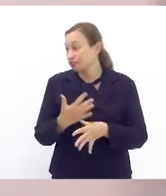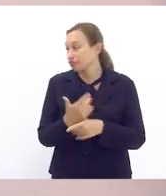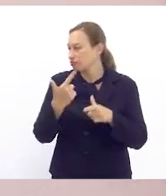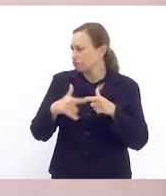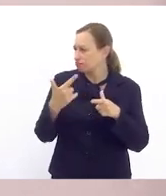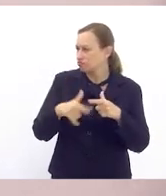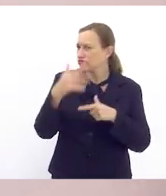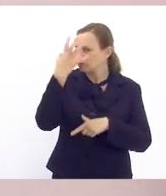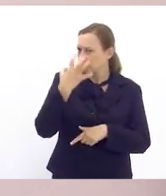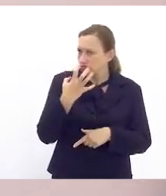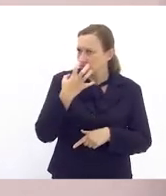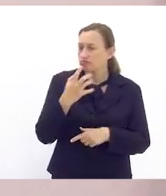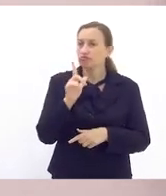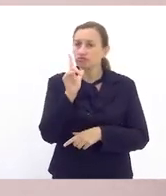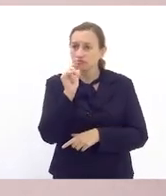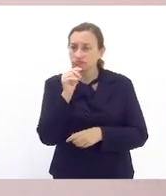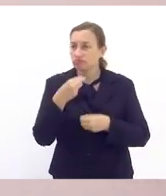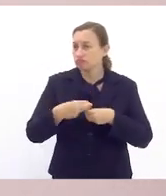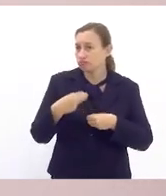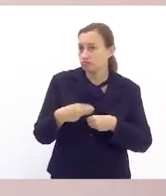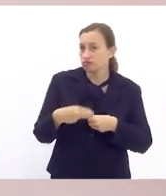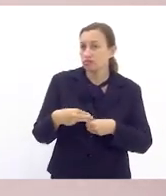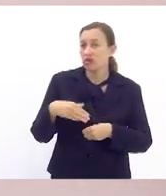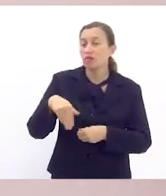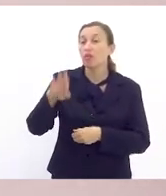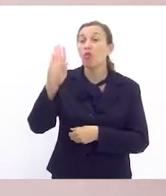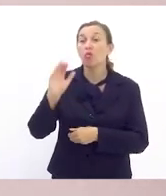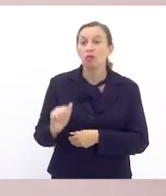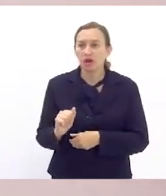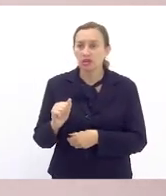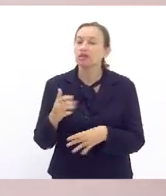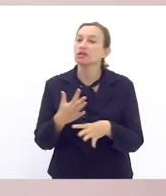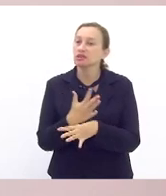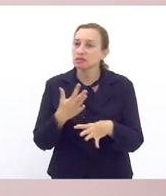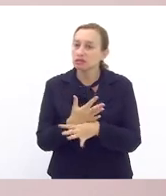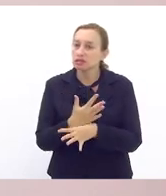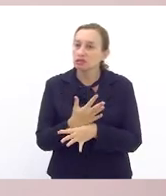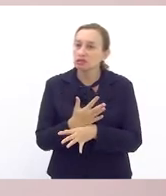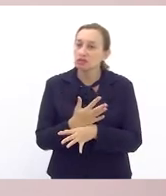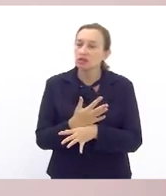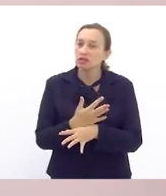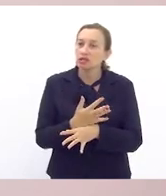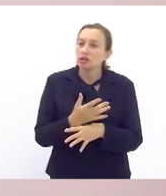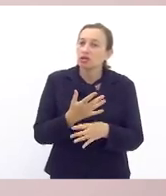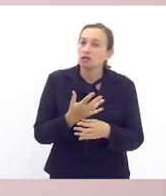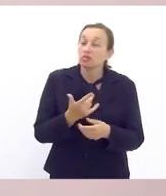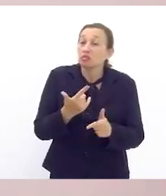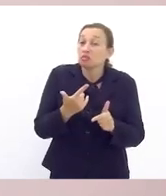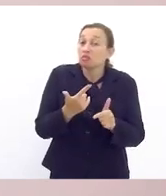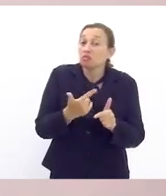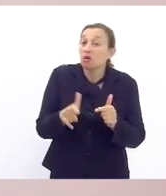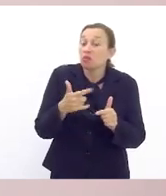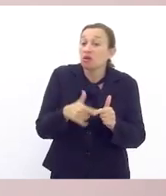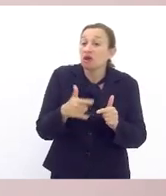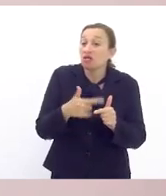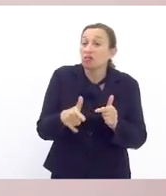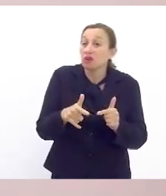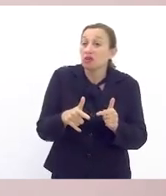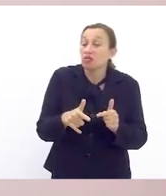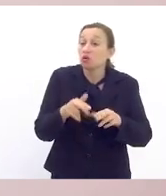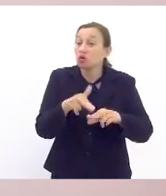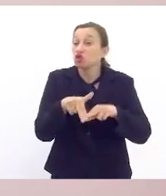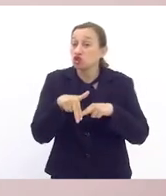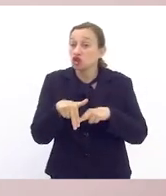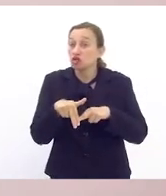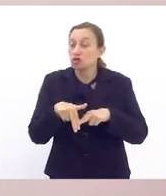problema crônico água do município e a bomba da cidade né foi queimada devido aos picos de energia uma